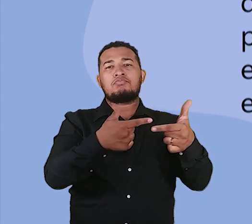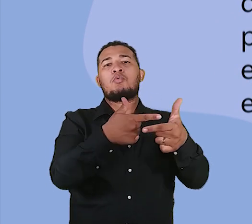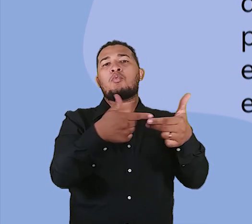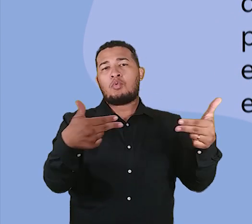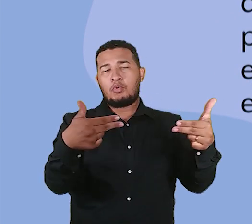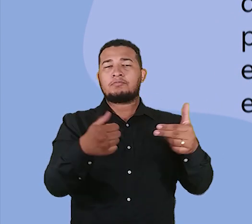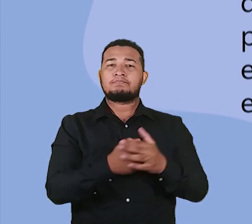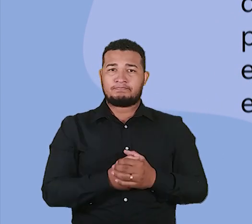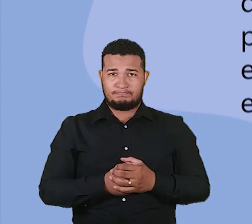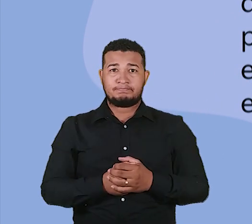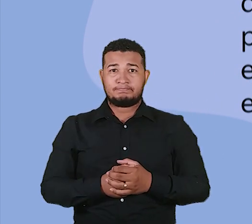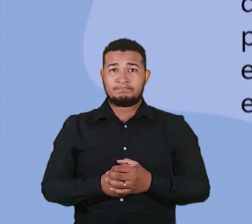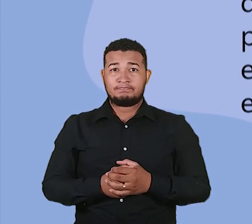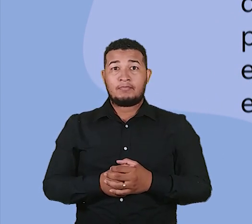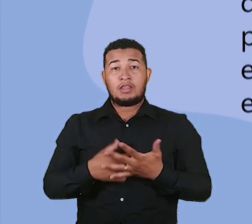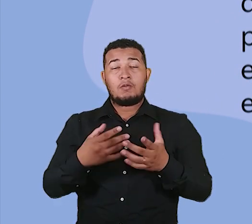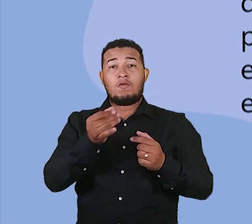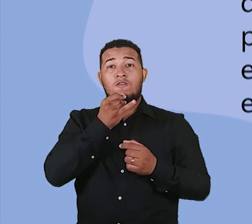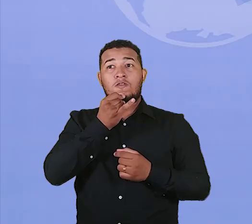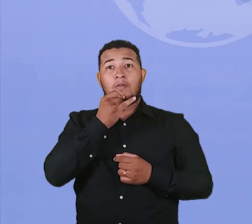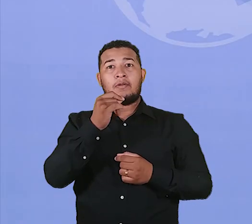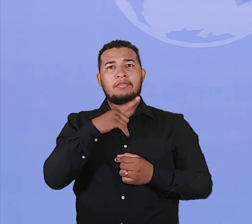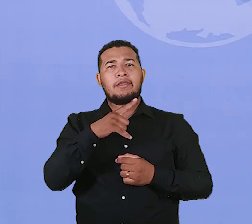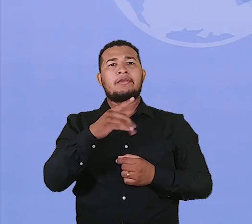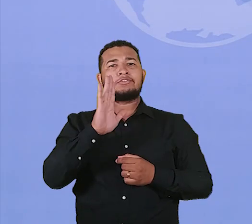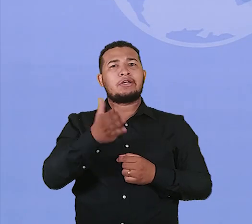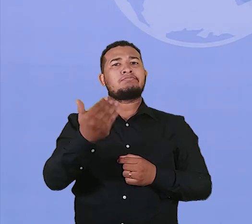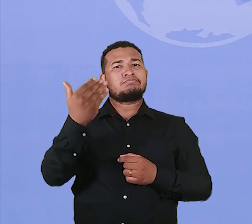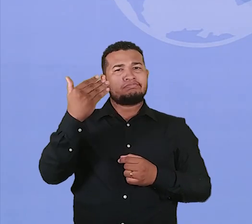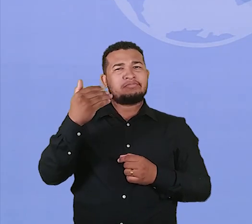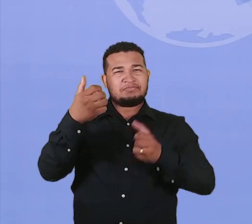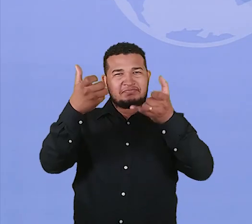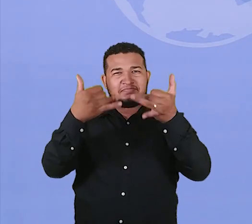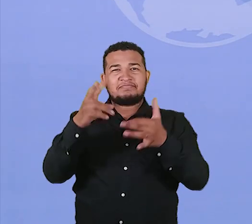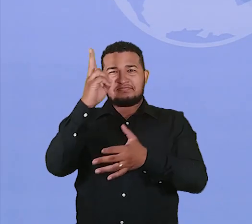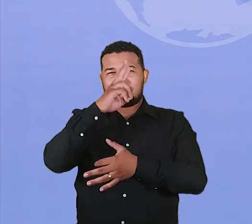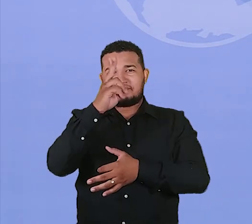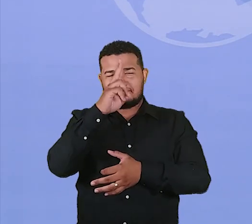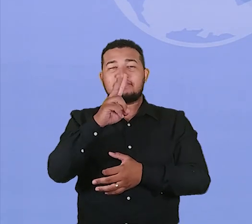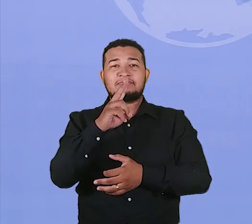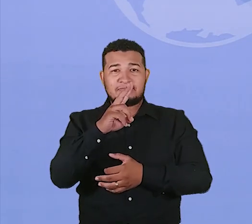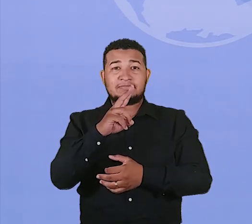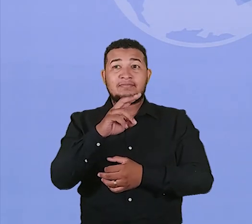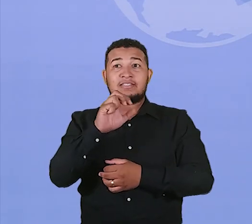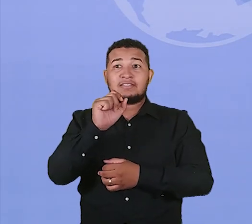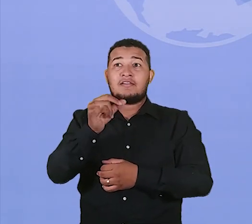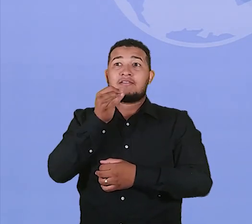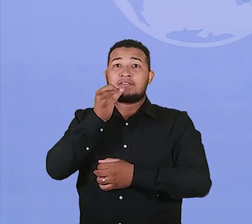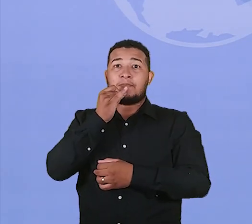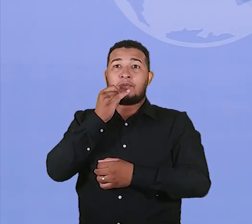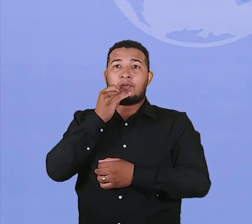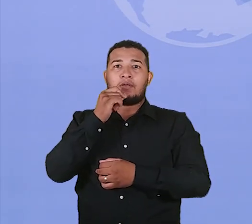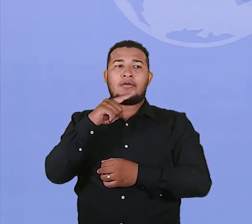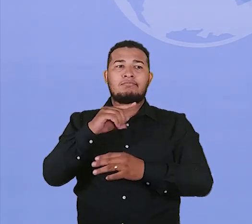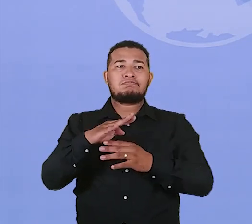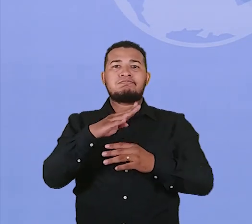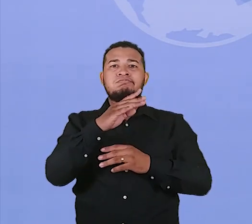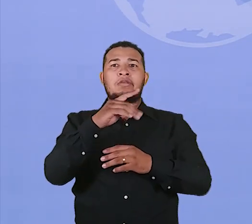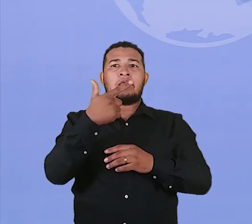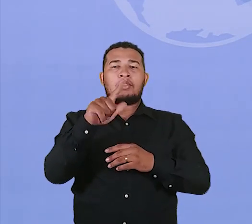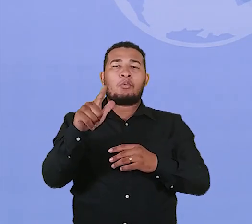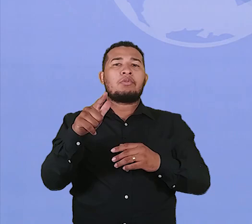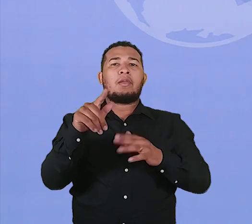realizar algum movimento a um como aquele aquele exemplo que eu falei né tipo se você não tivesse aquela